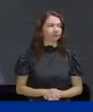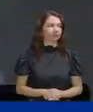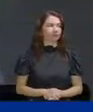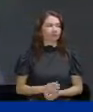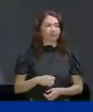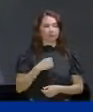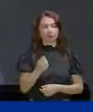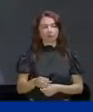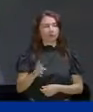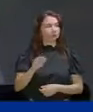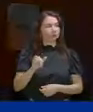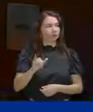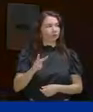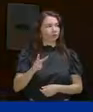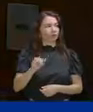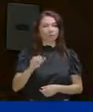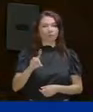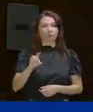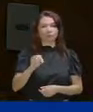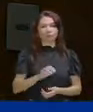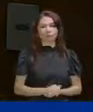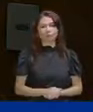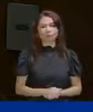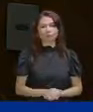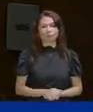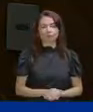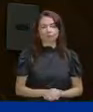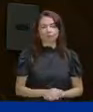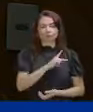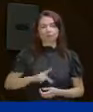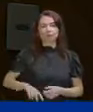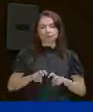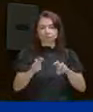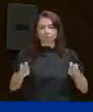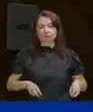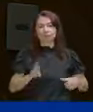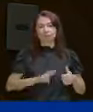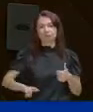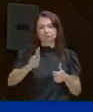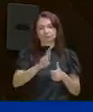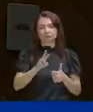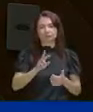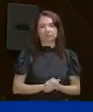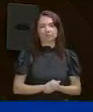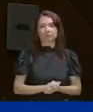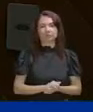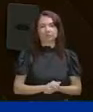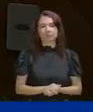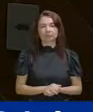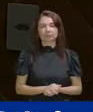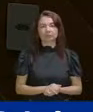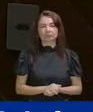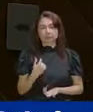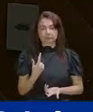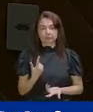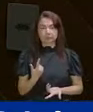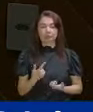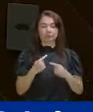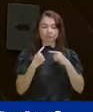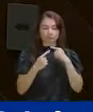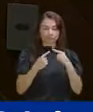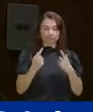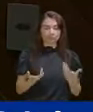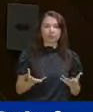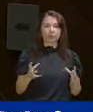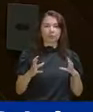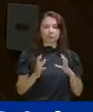Imagem ampla do plenário. Senhor presidente, eminente pares, doutor procurador regional. Foco no juiz Rivaldo Valente. Ele é branco de